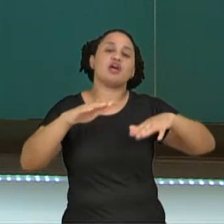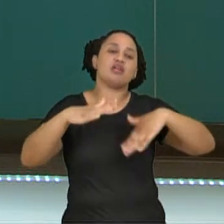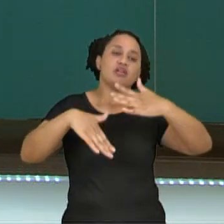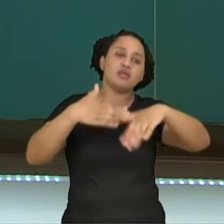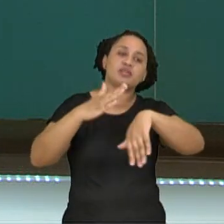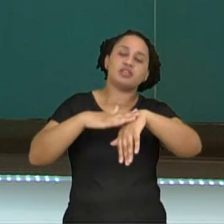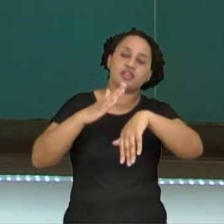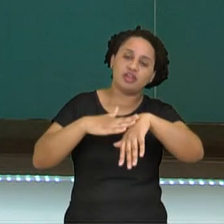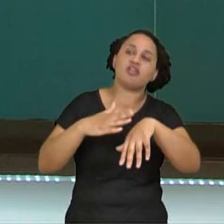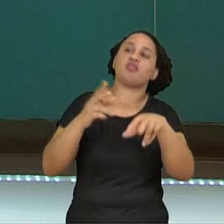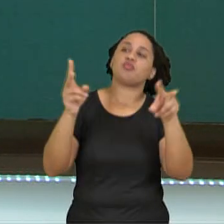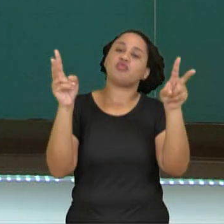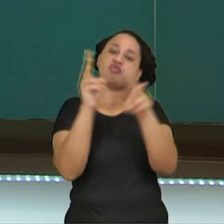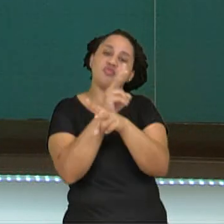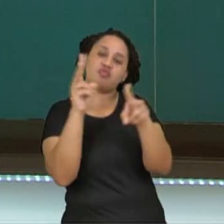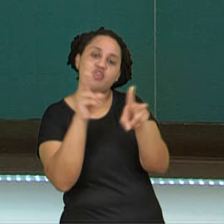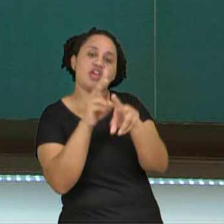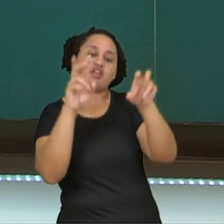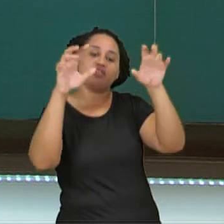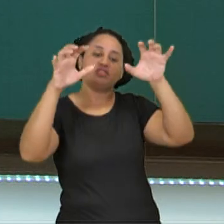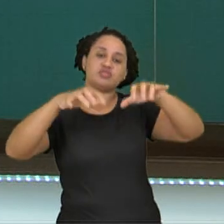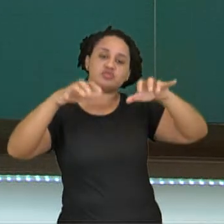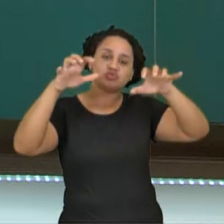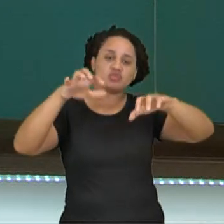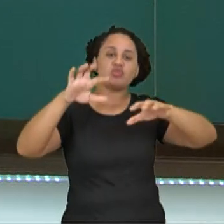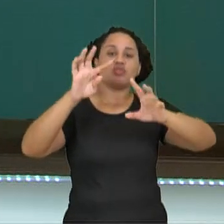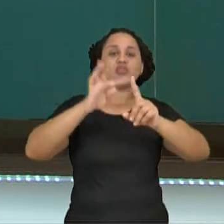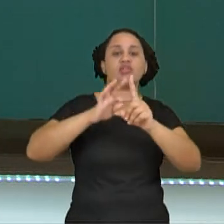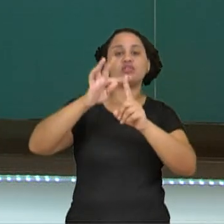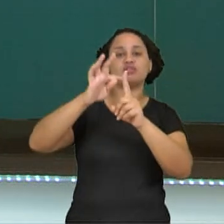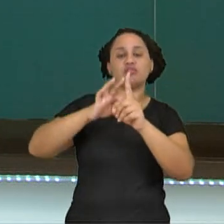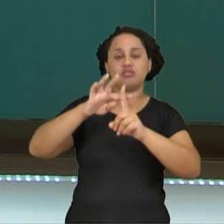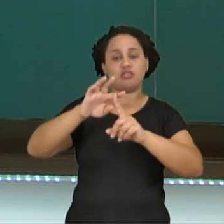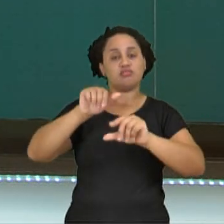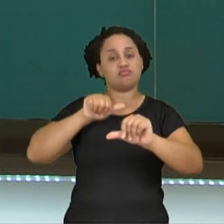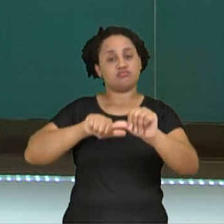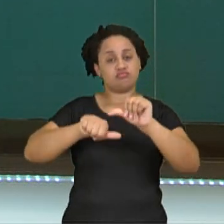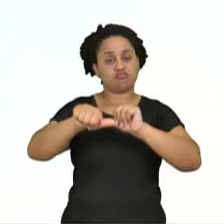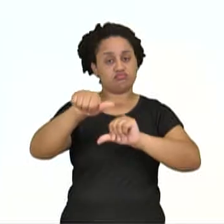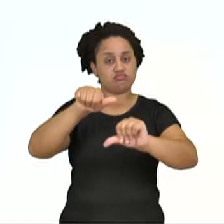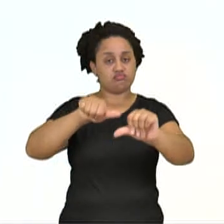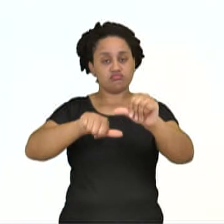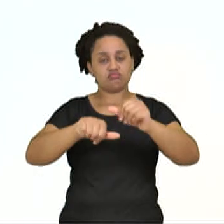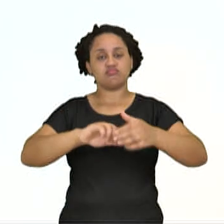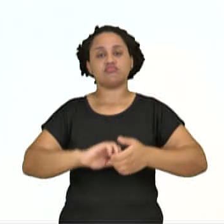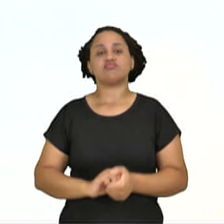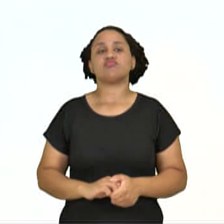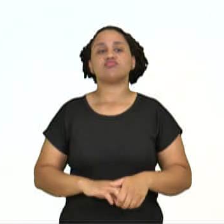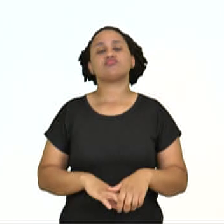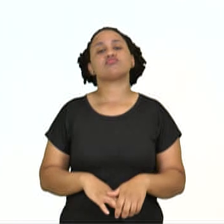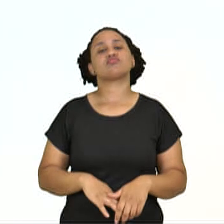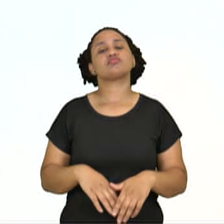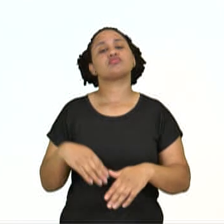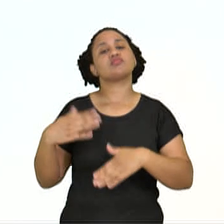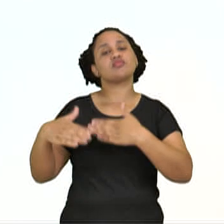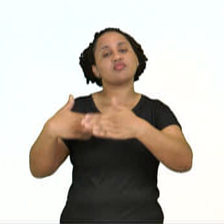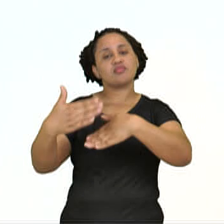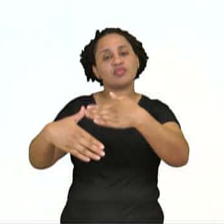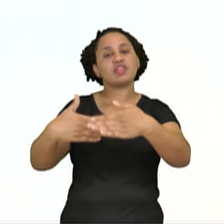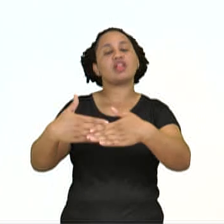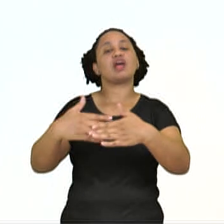vento, da chuva, das temperaturas, ele vai se modificando. Durante muito tempo, nosso